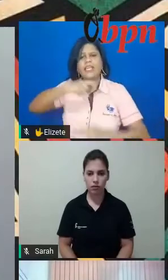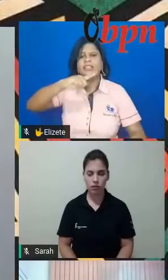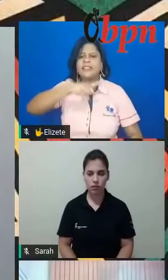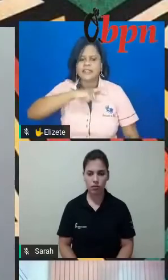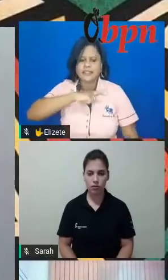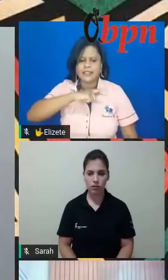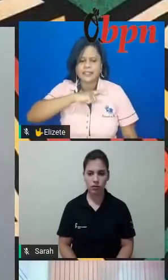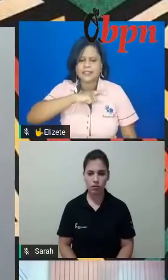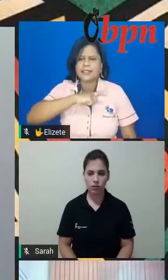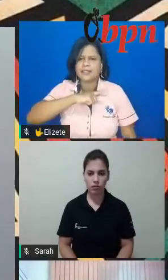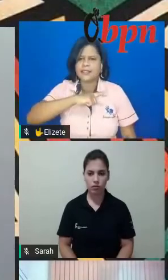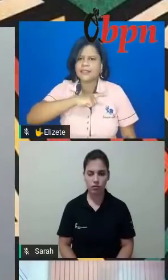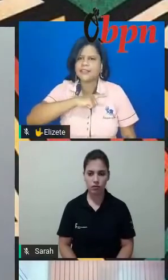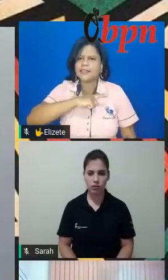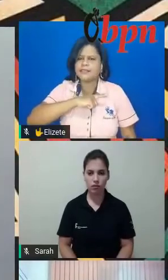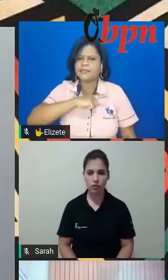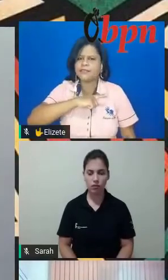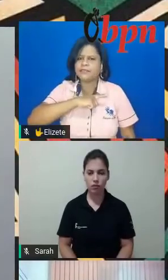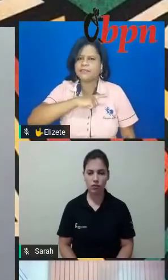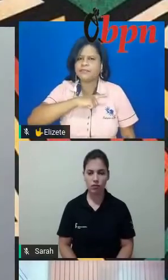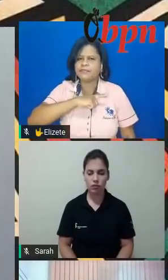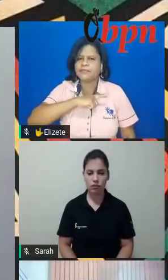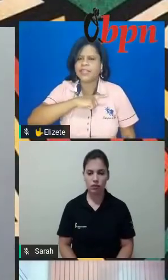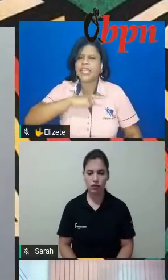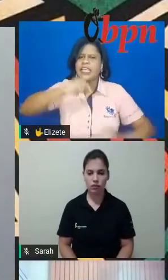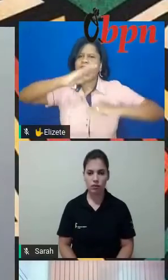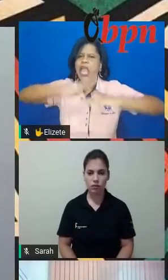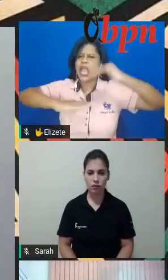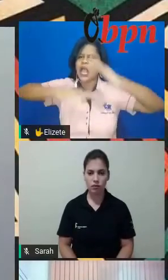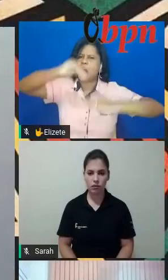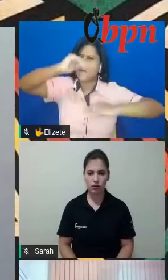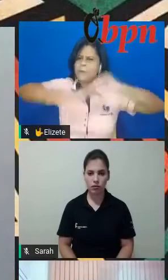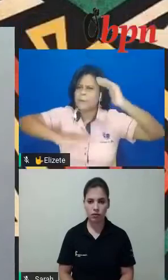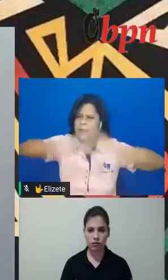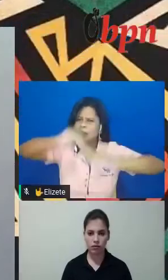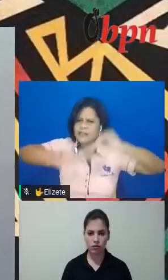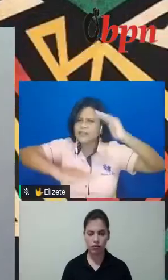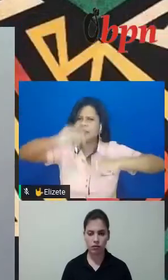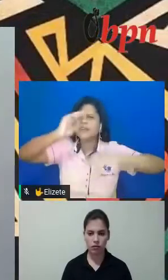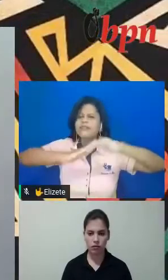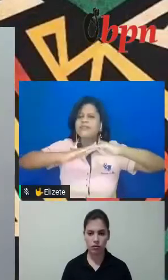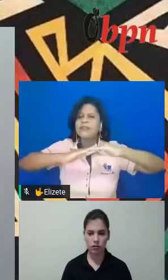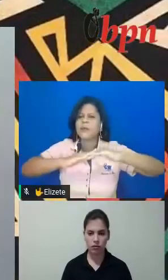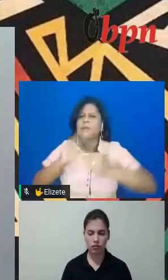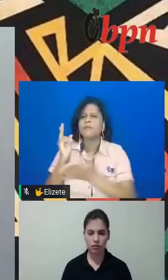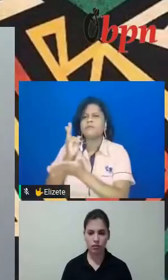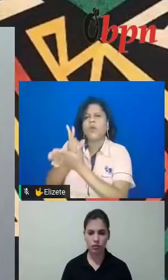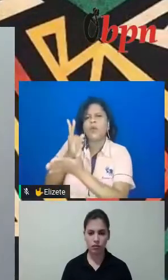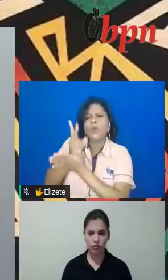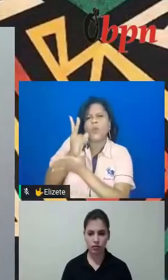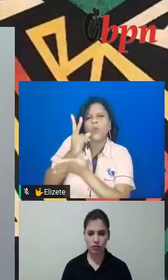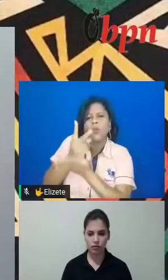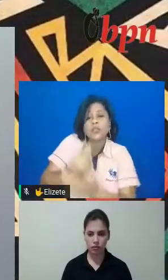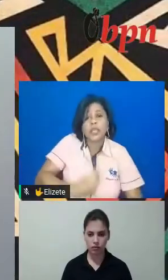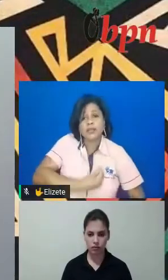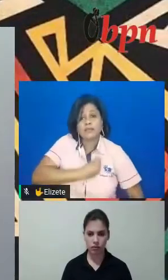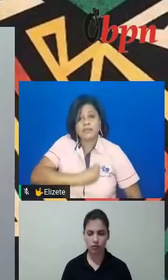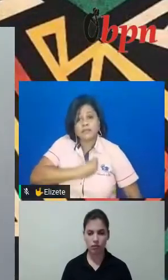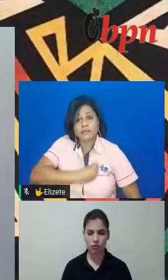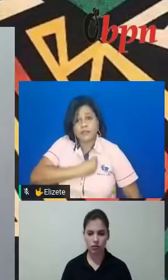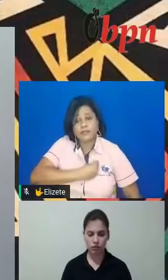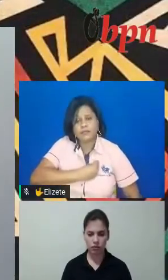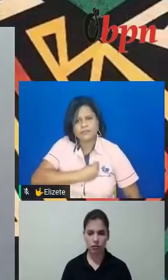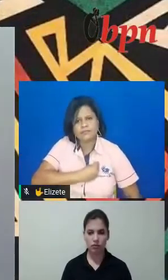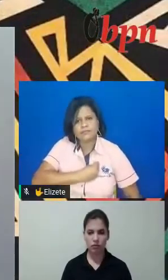ele teve uma habilidade para continuar vivo. E aí nós podemos pensar uma